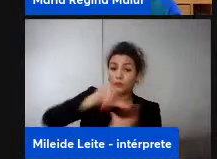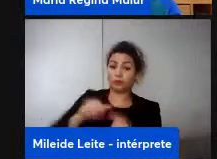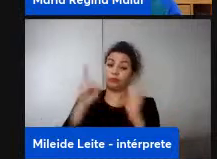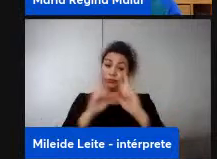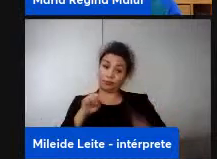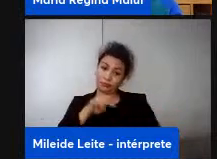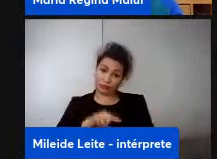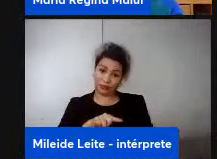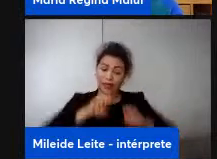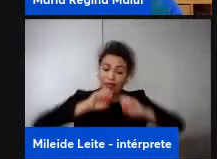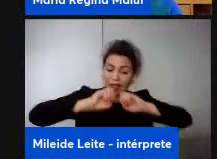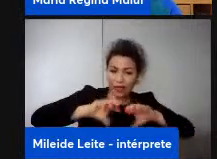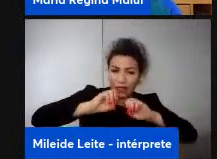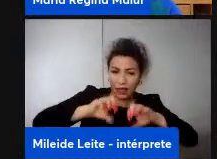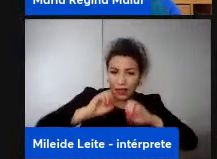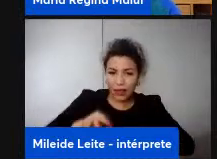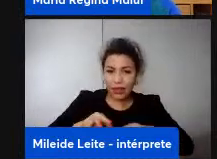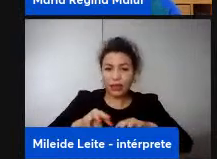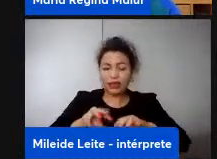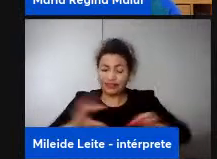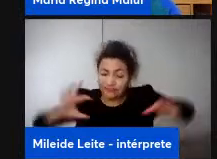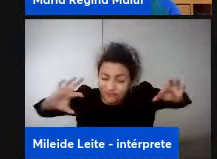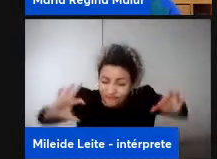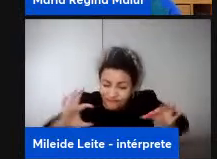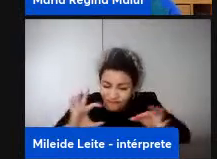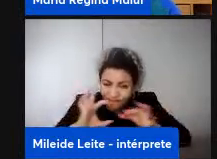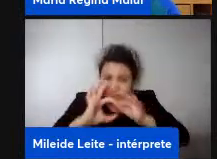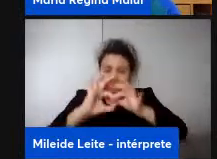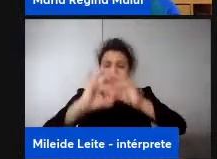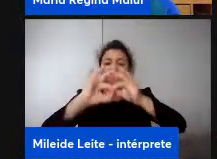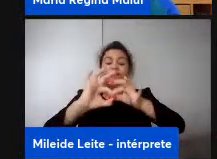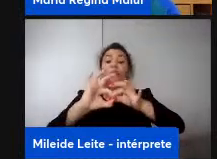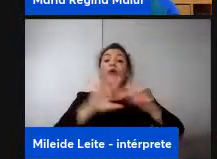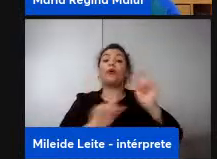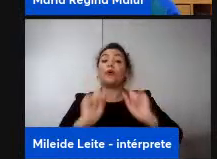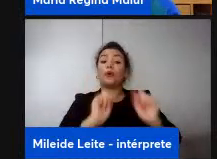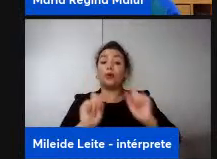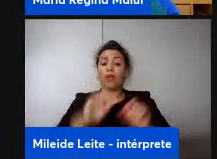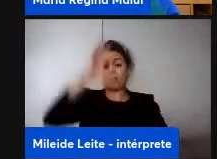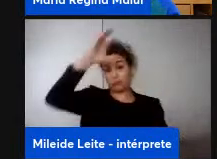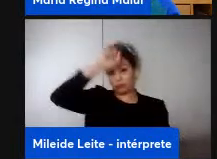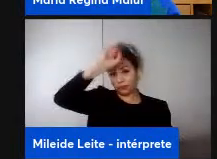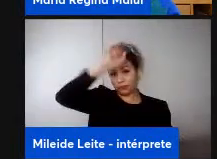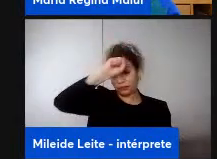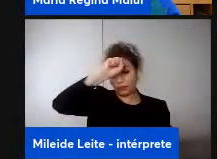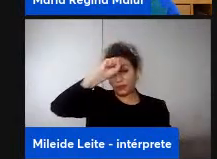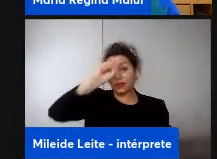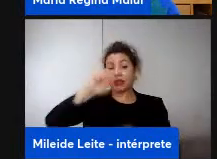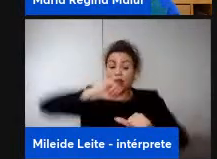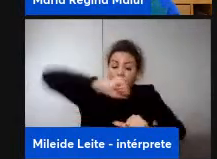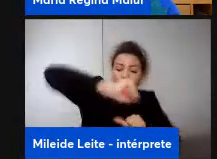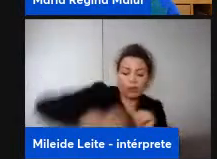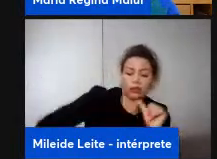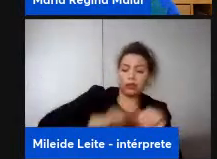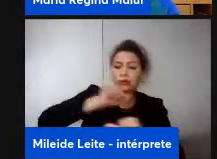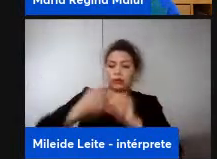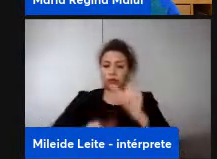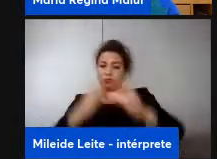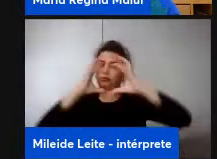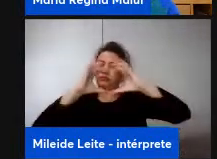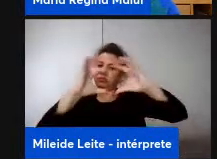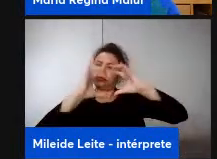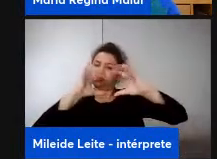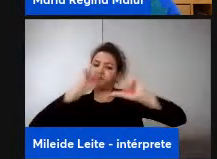que ensinar está diretamente ligado ao aprender e que transforma a cognição.